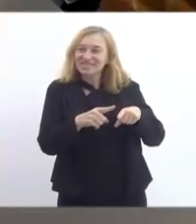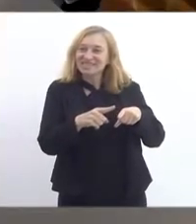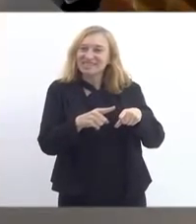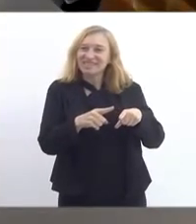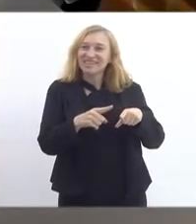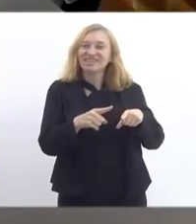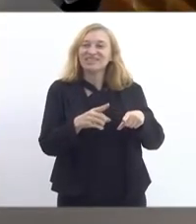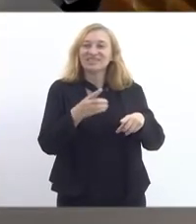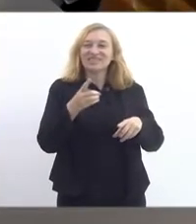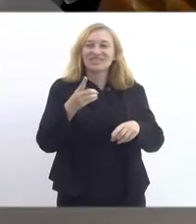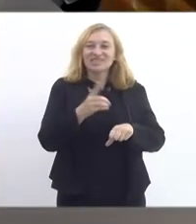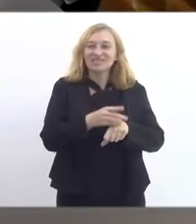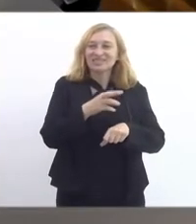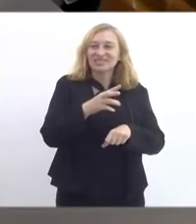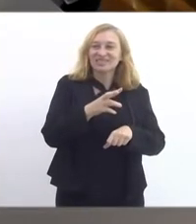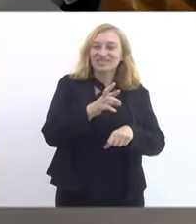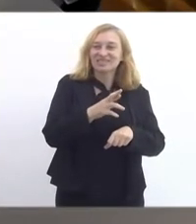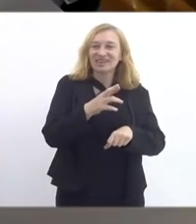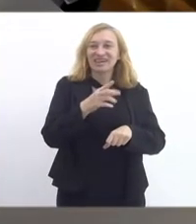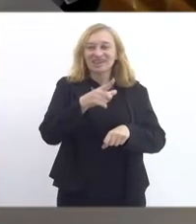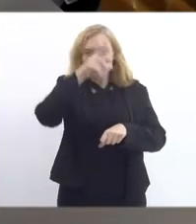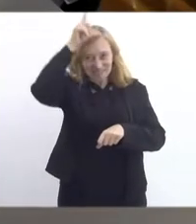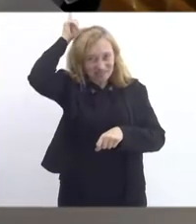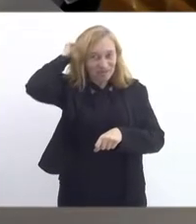que o doutor Luiz Paulo